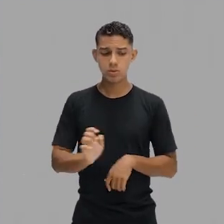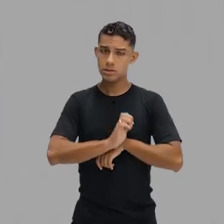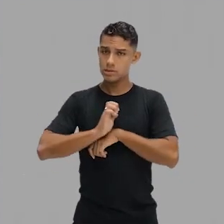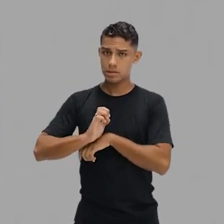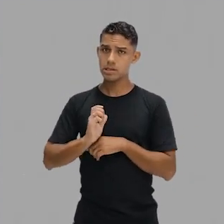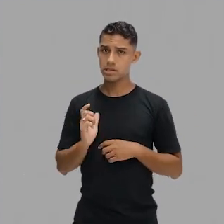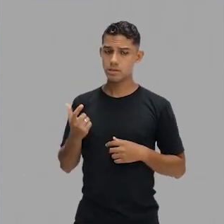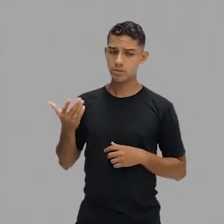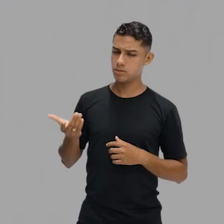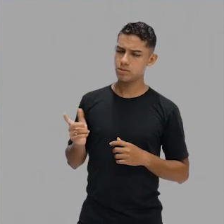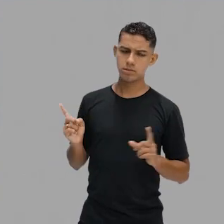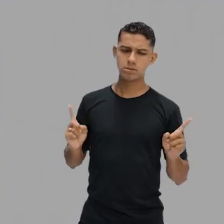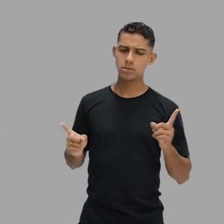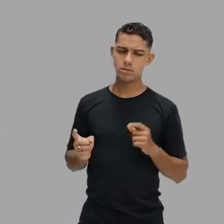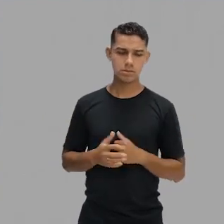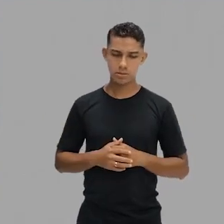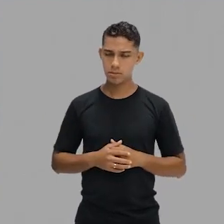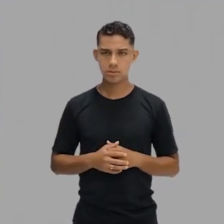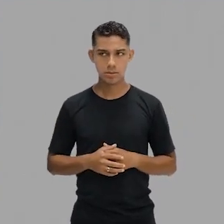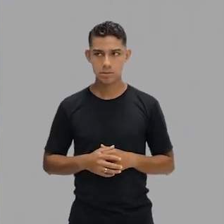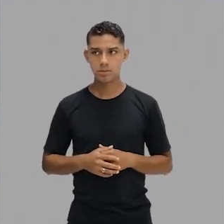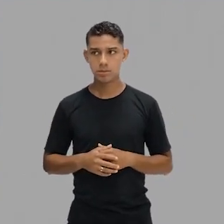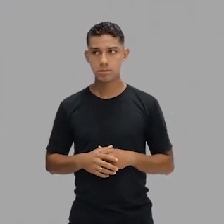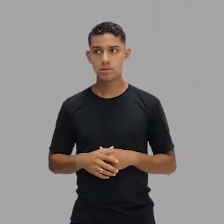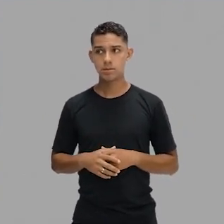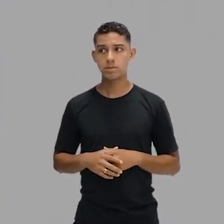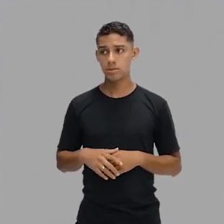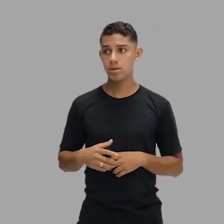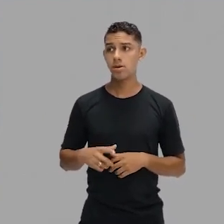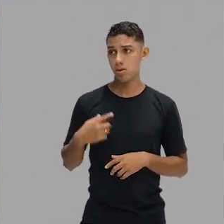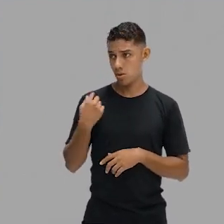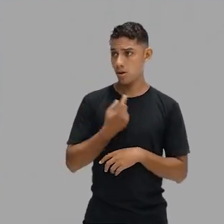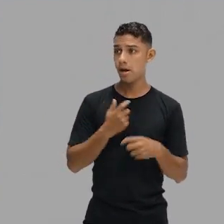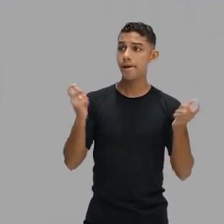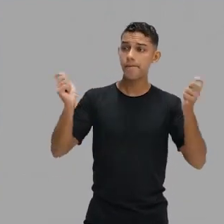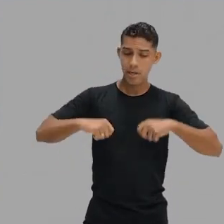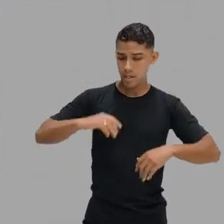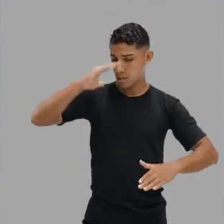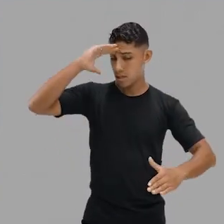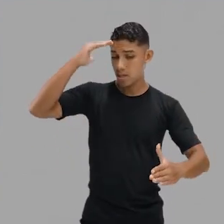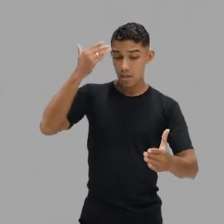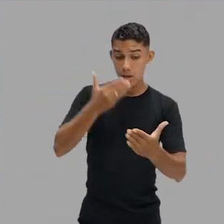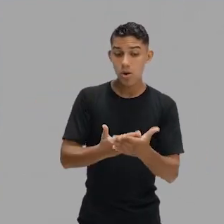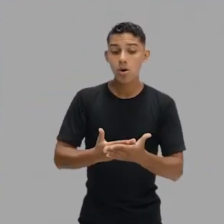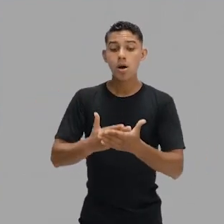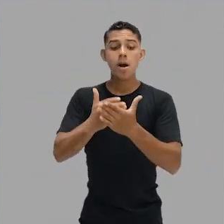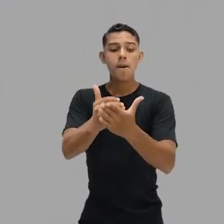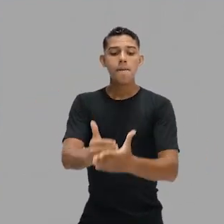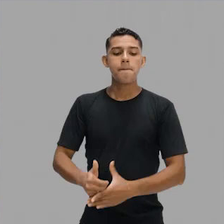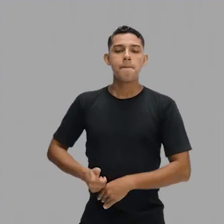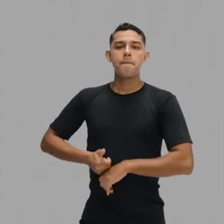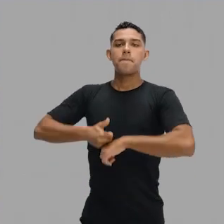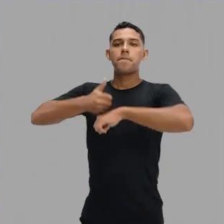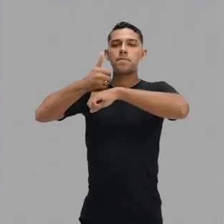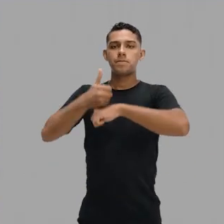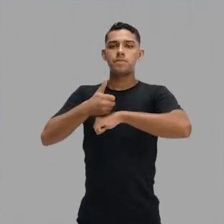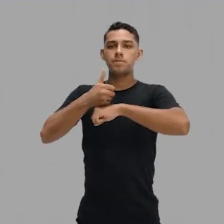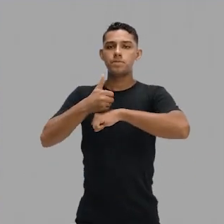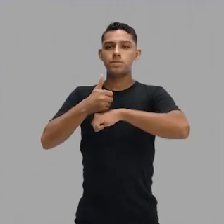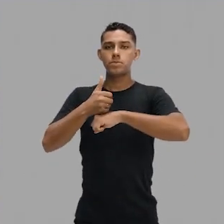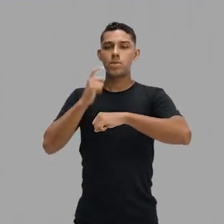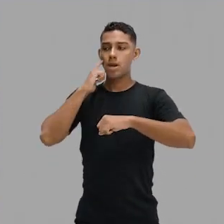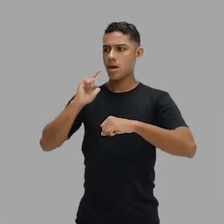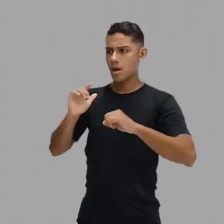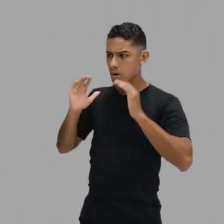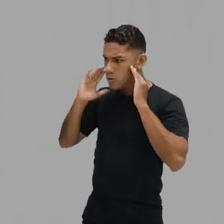precisávamos nos assegurarmos, nós precisávamos ter uma confiança maior, não fiar